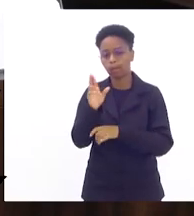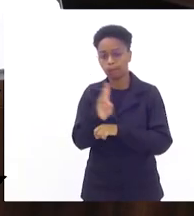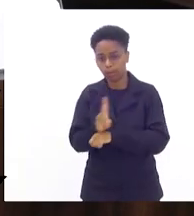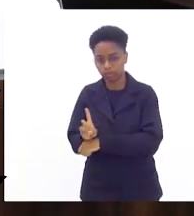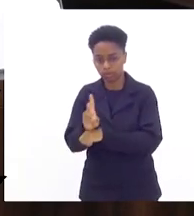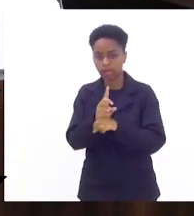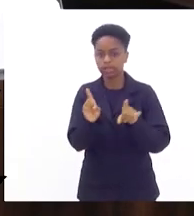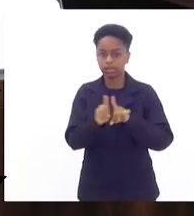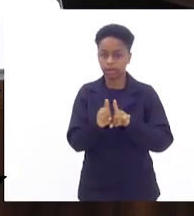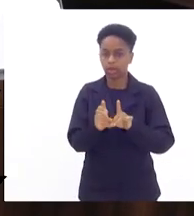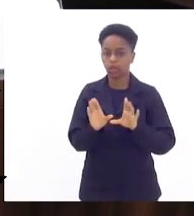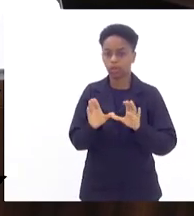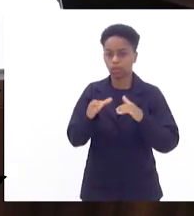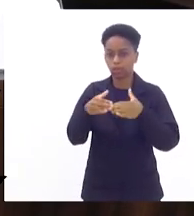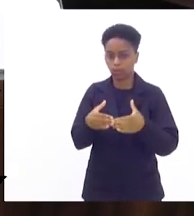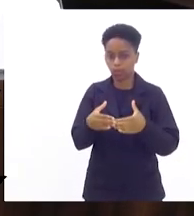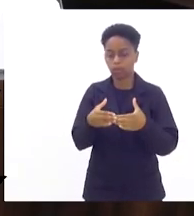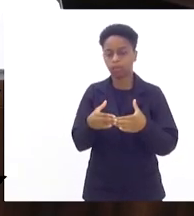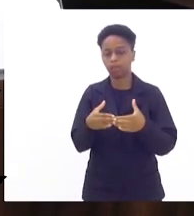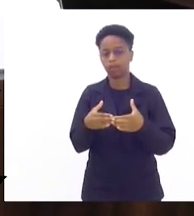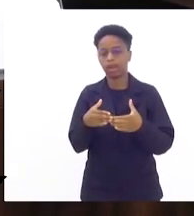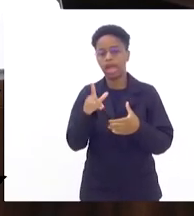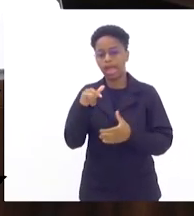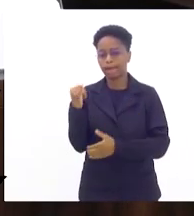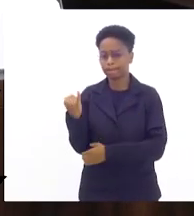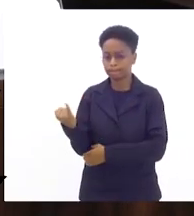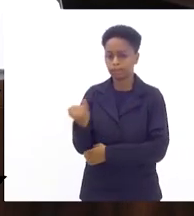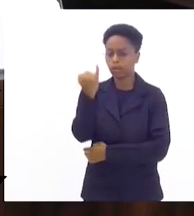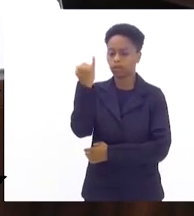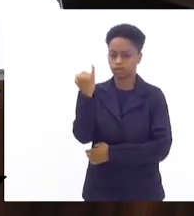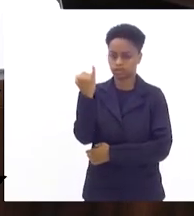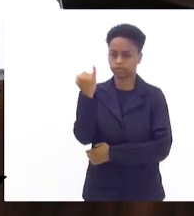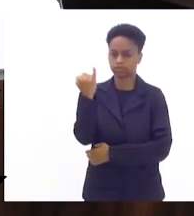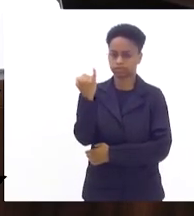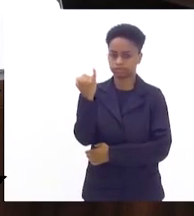e o Comitê de Monitoramento é importantíssimo